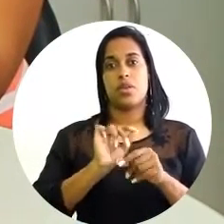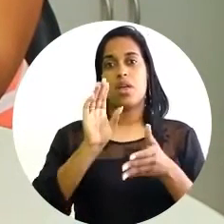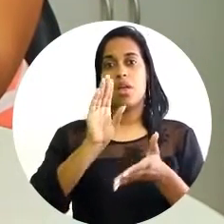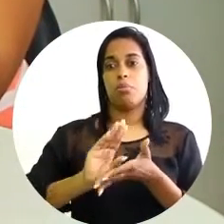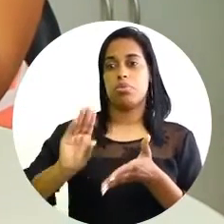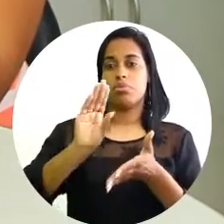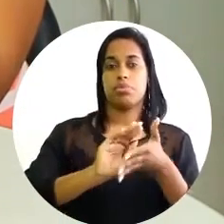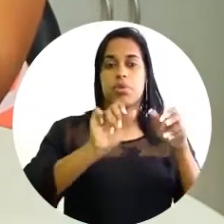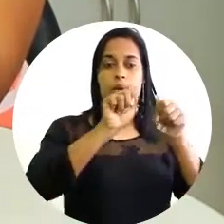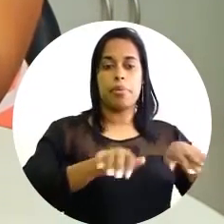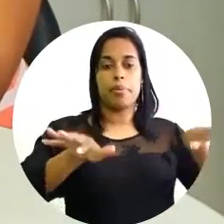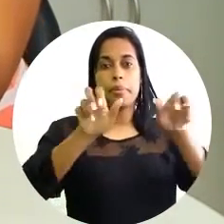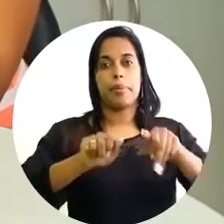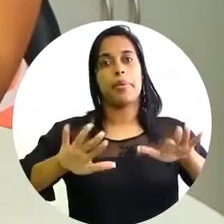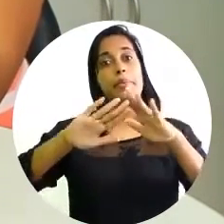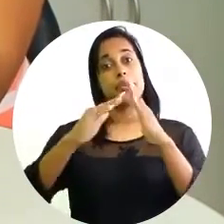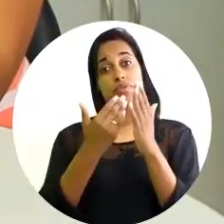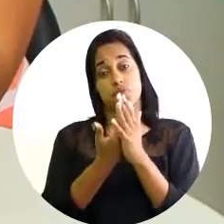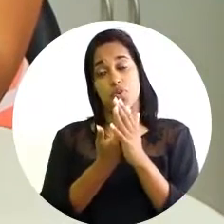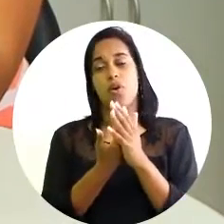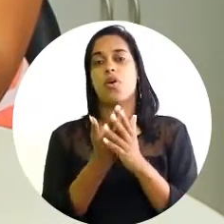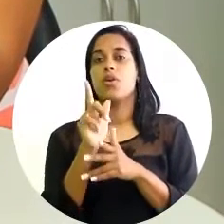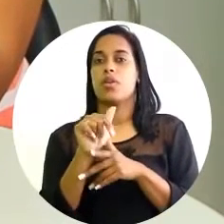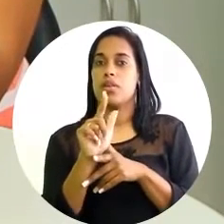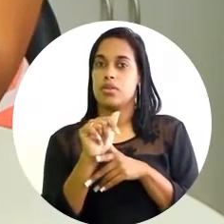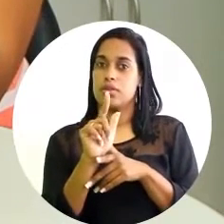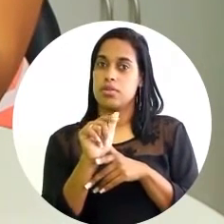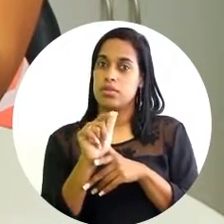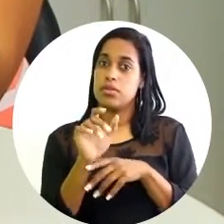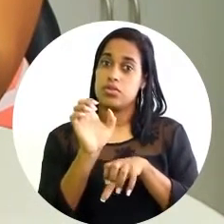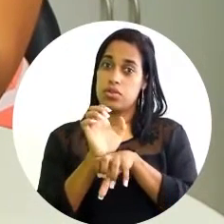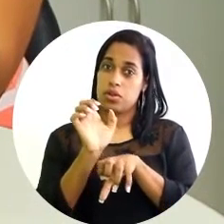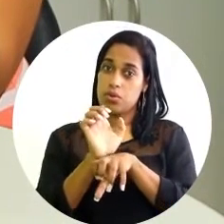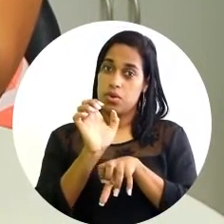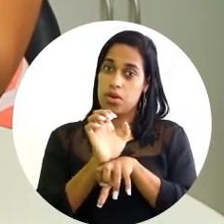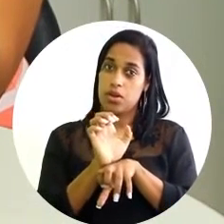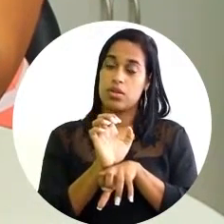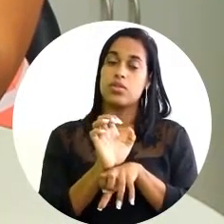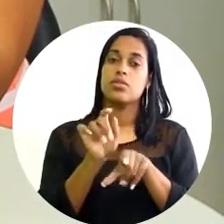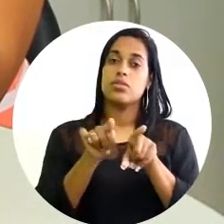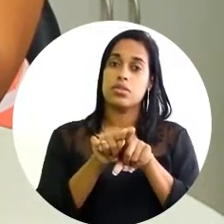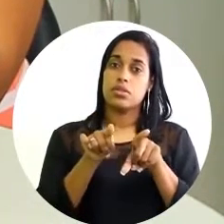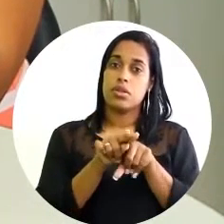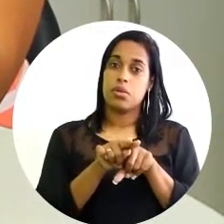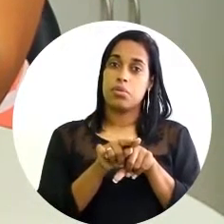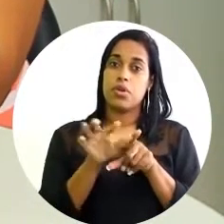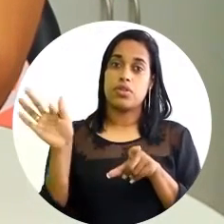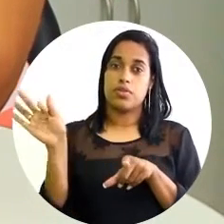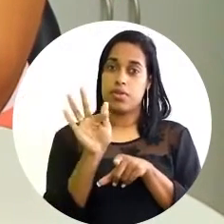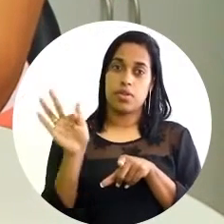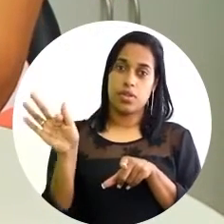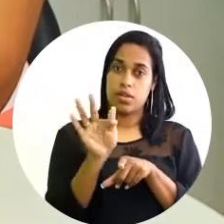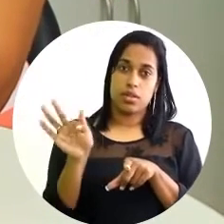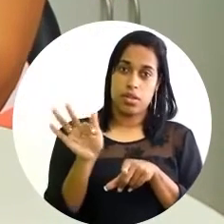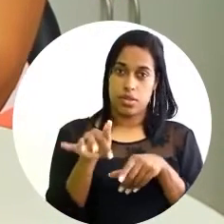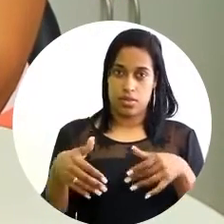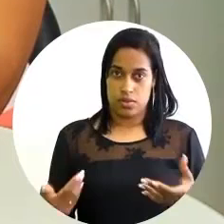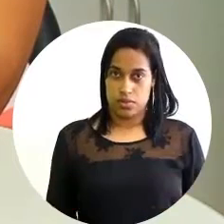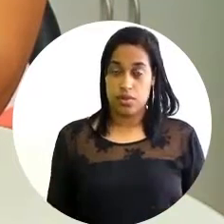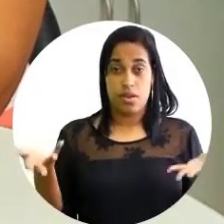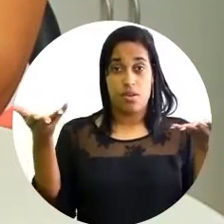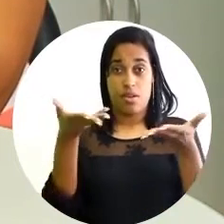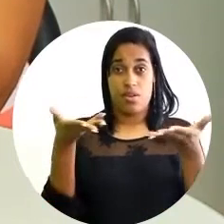são repassados para as escolas, os recursos estaduais e os recursos